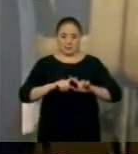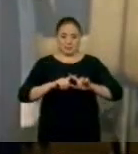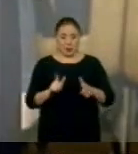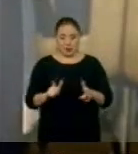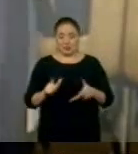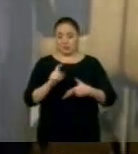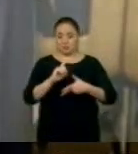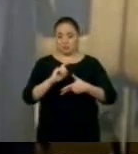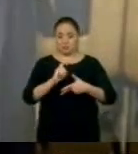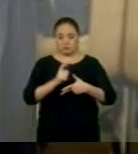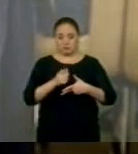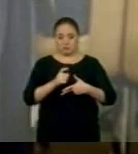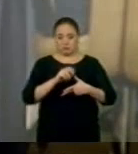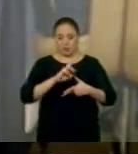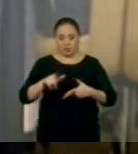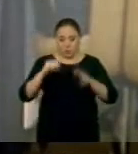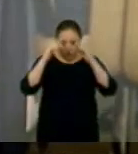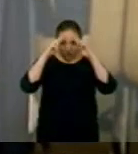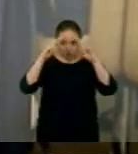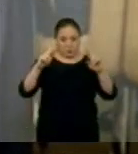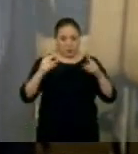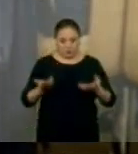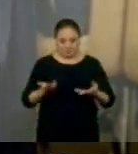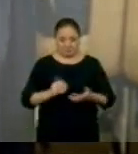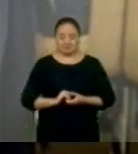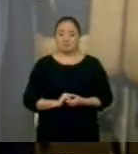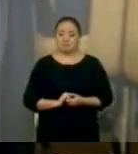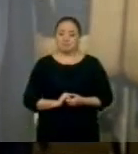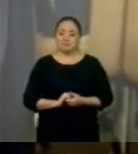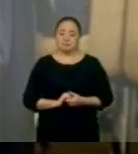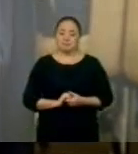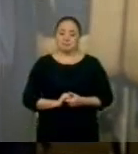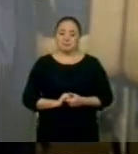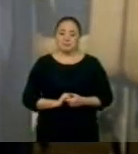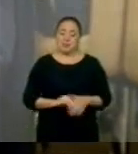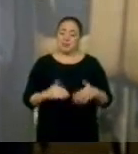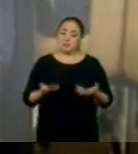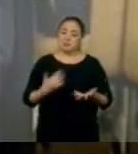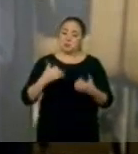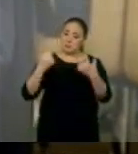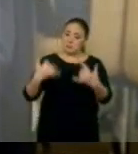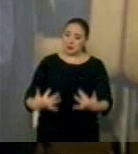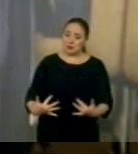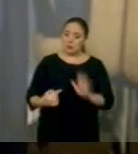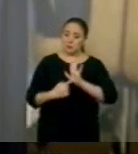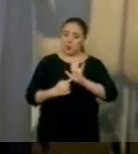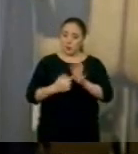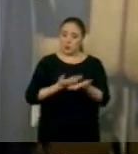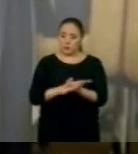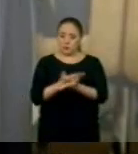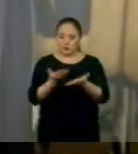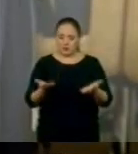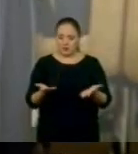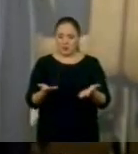pelo poder Executivo. Isto tudo, senhora Presidente, senhores ministros, para demonstrar que neste